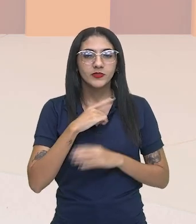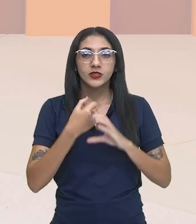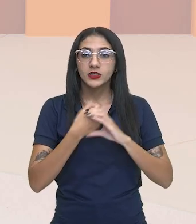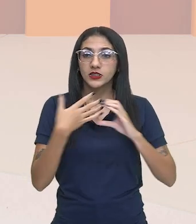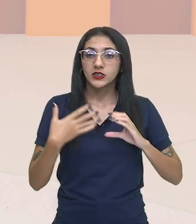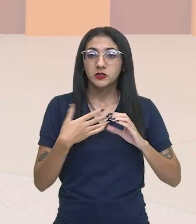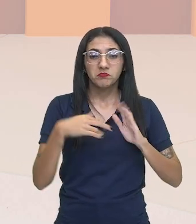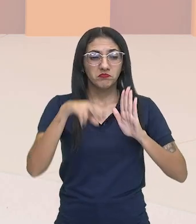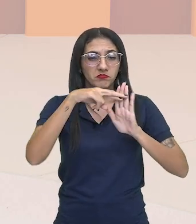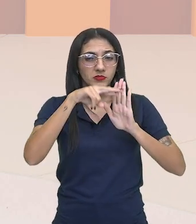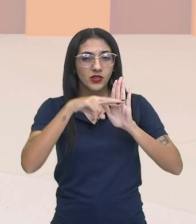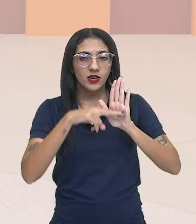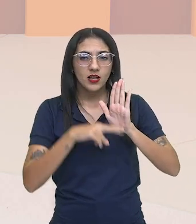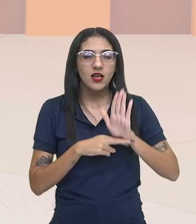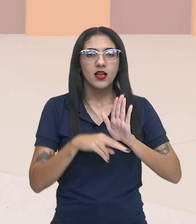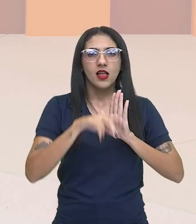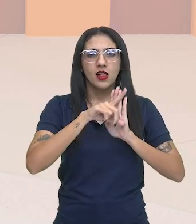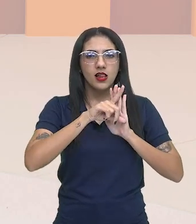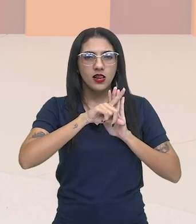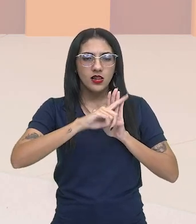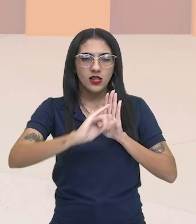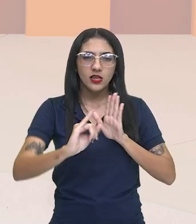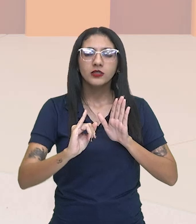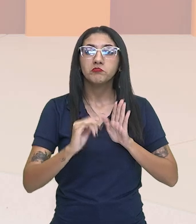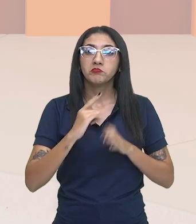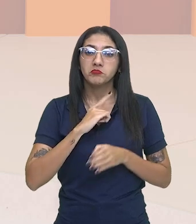em normas e regras que são